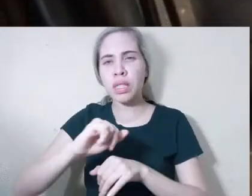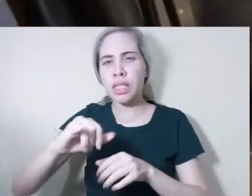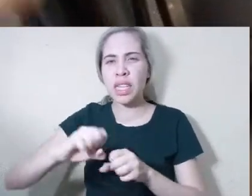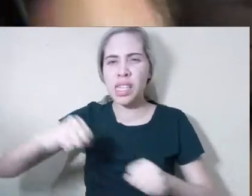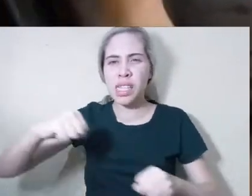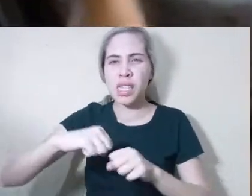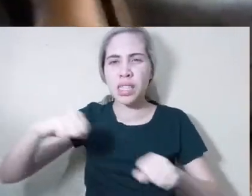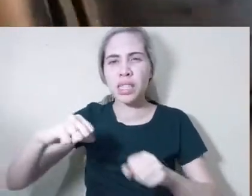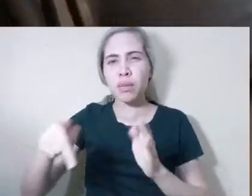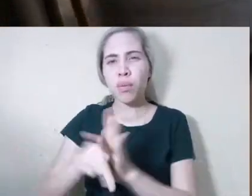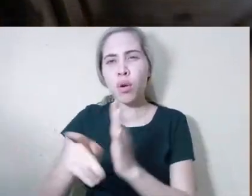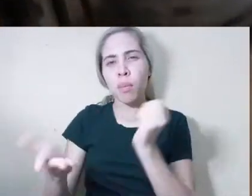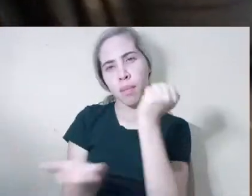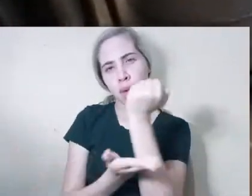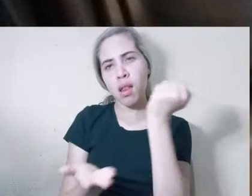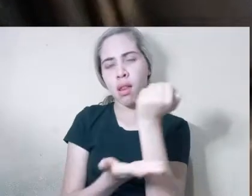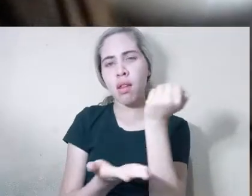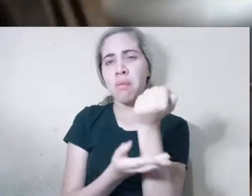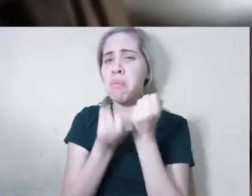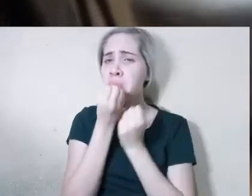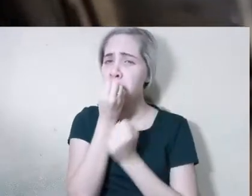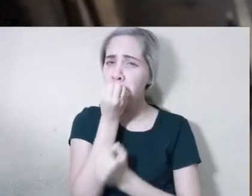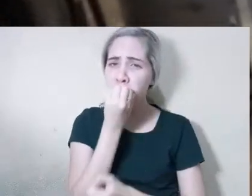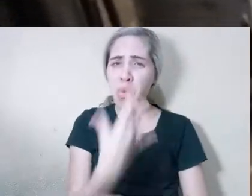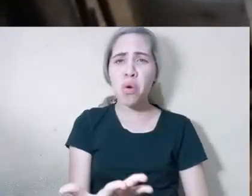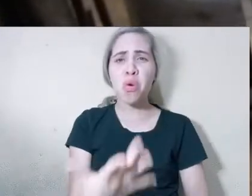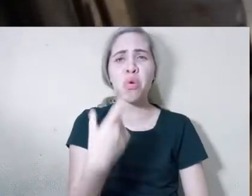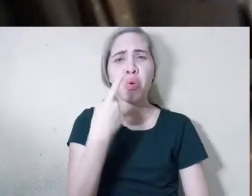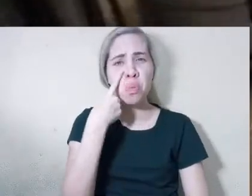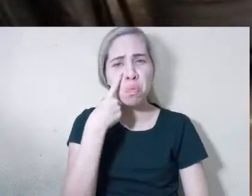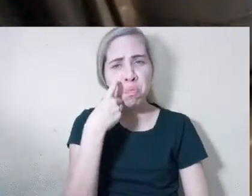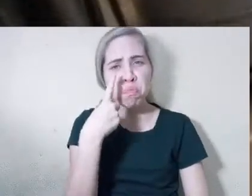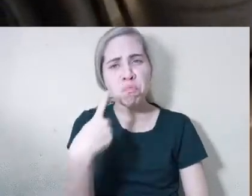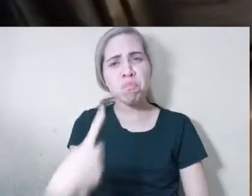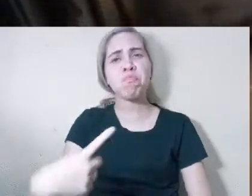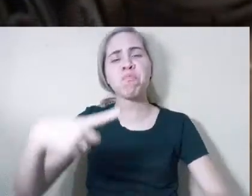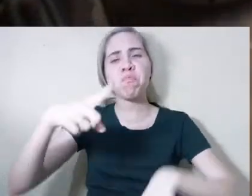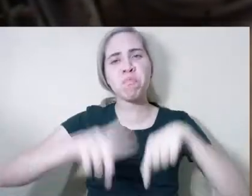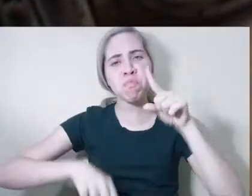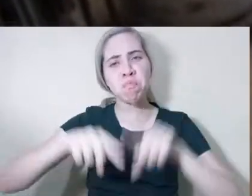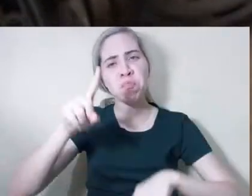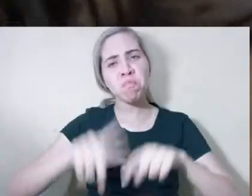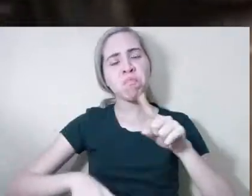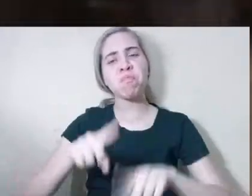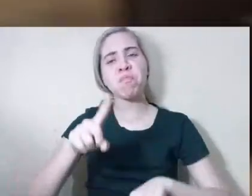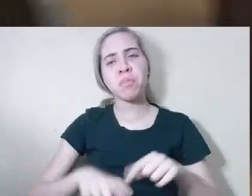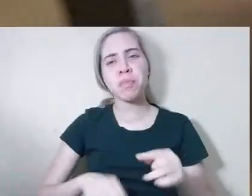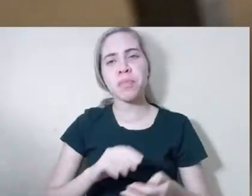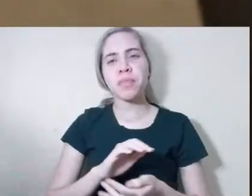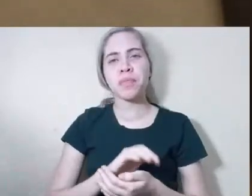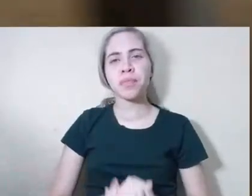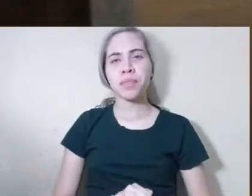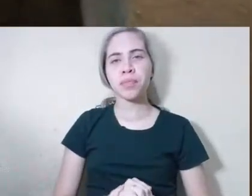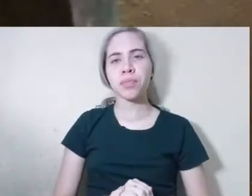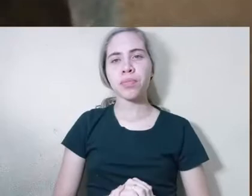fazer rasgo, né? Rasgo em madeira. Muito bom, muito interessante essas ferramentas ali,